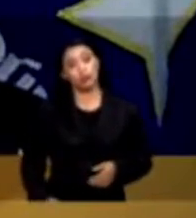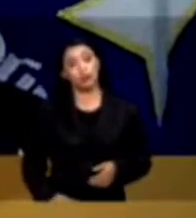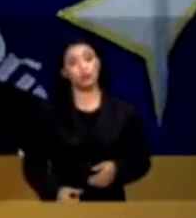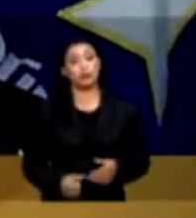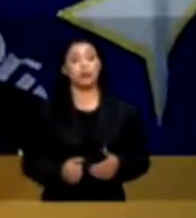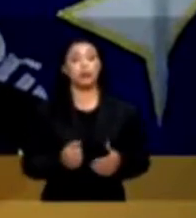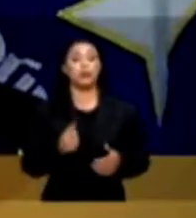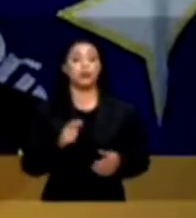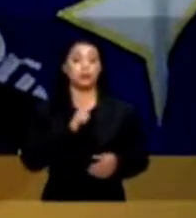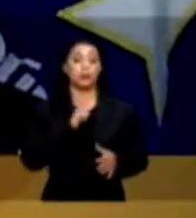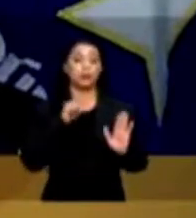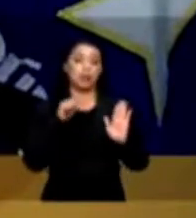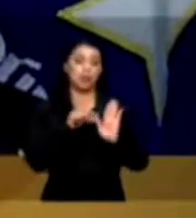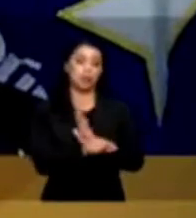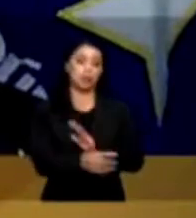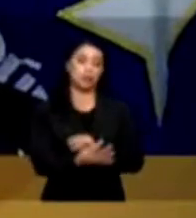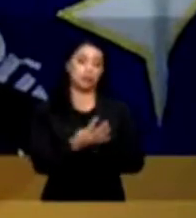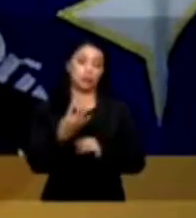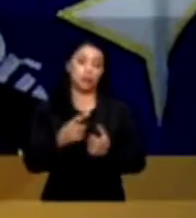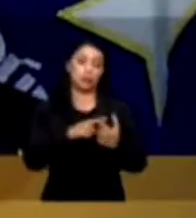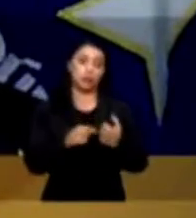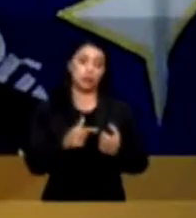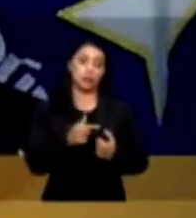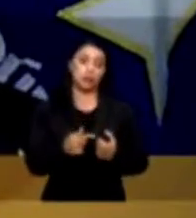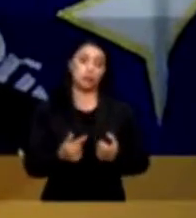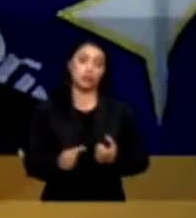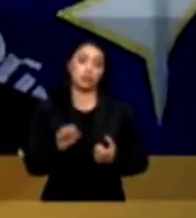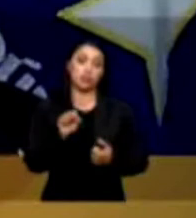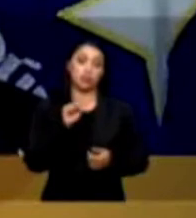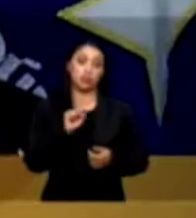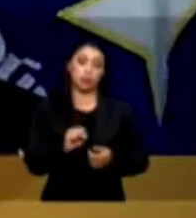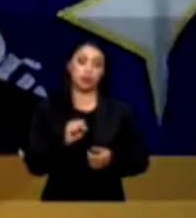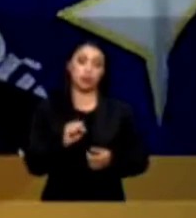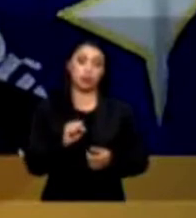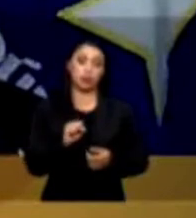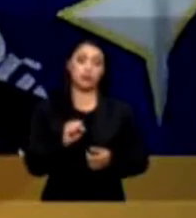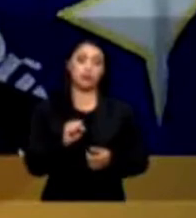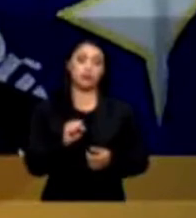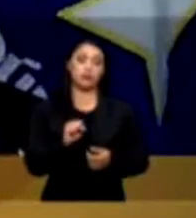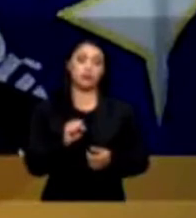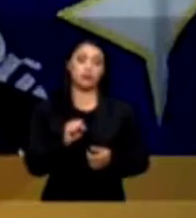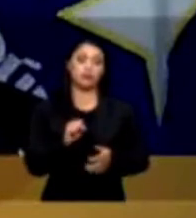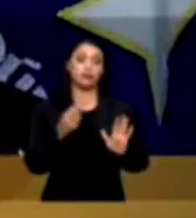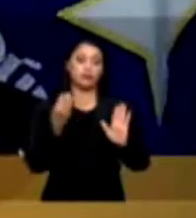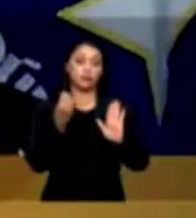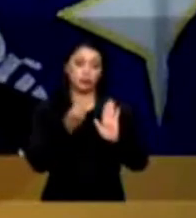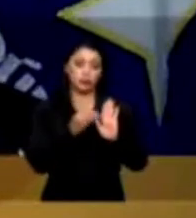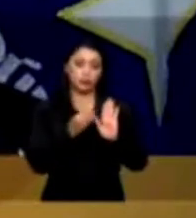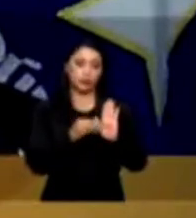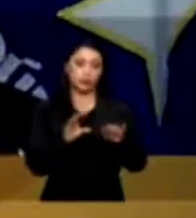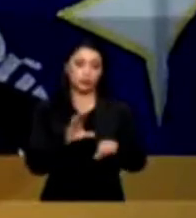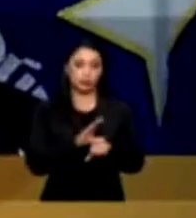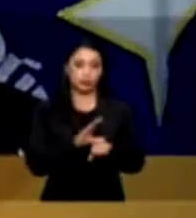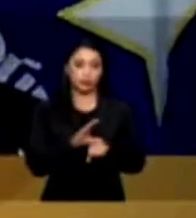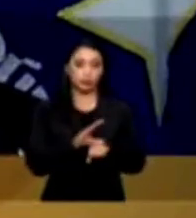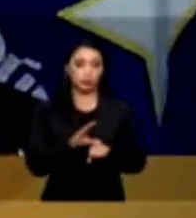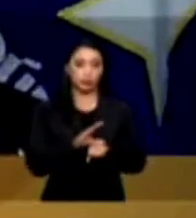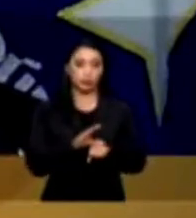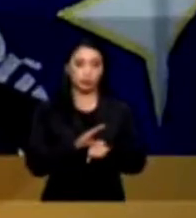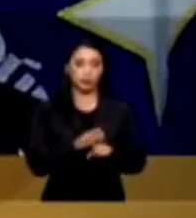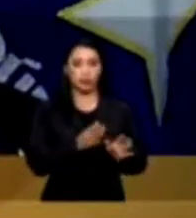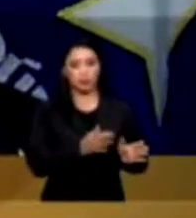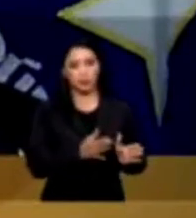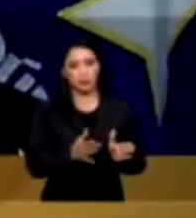hipótese prevista no parágrafo 4º do artigo 78 do ato das disposições constitucionais